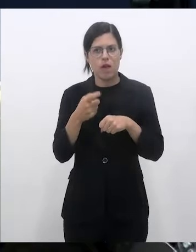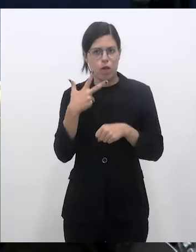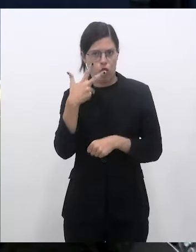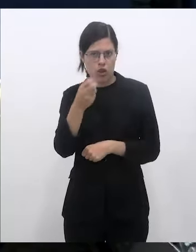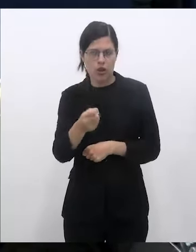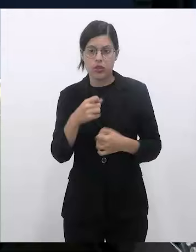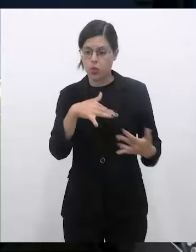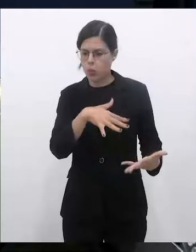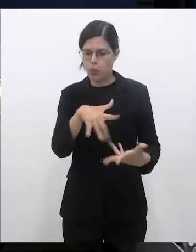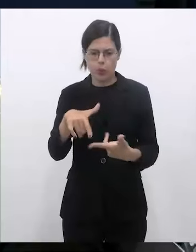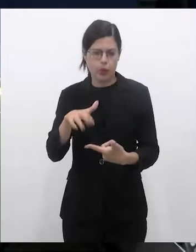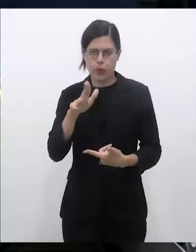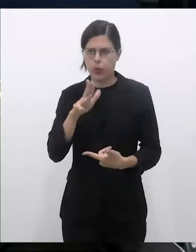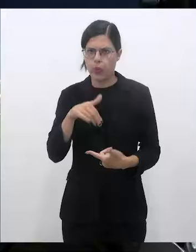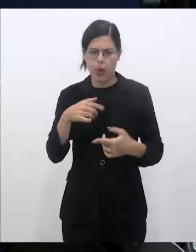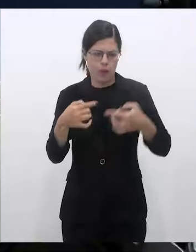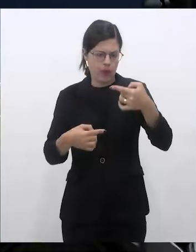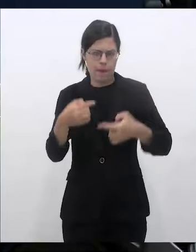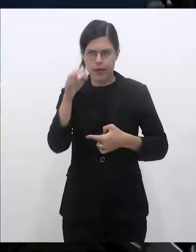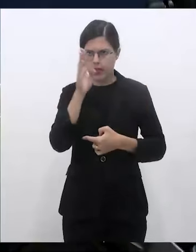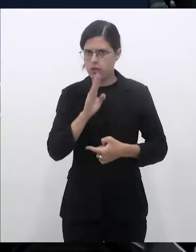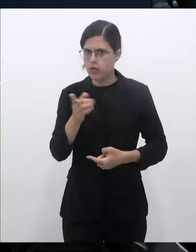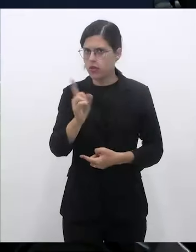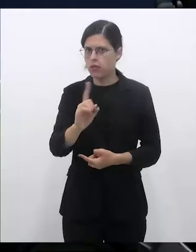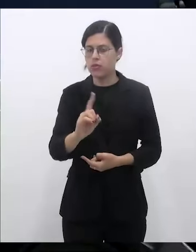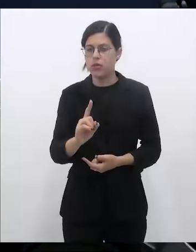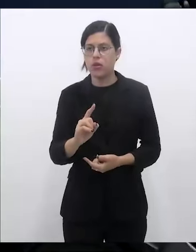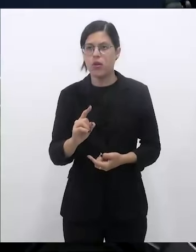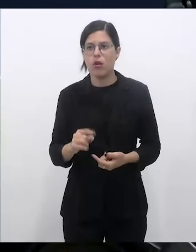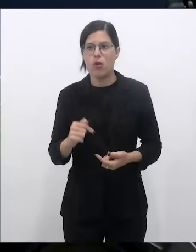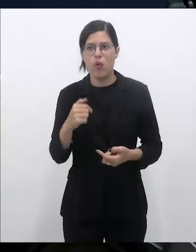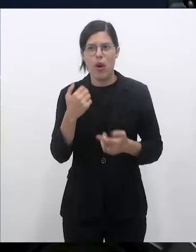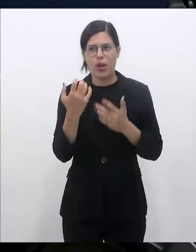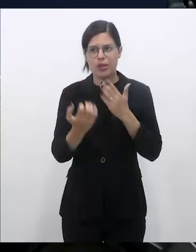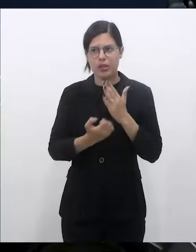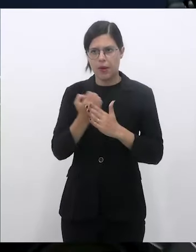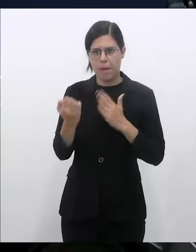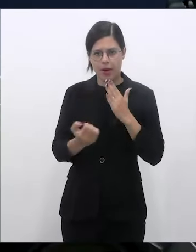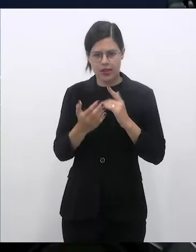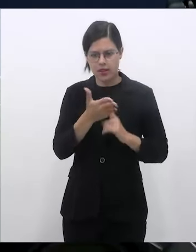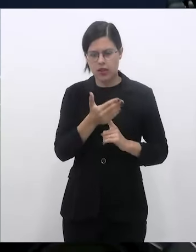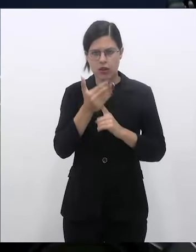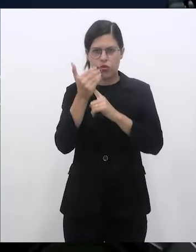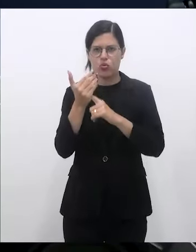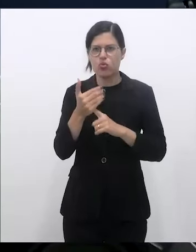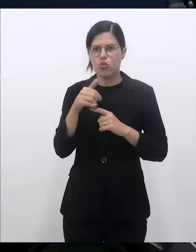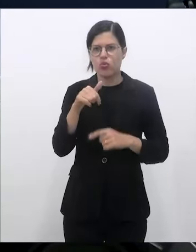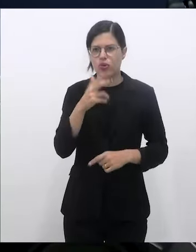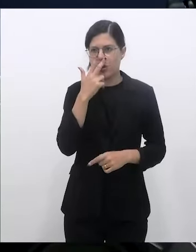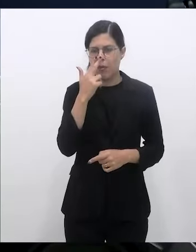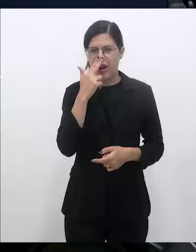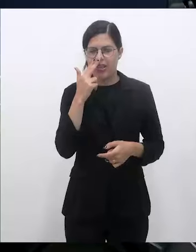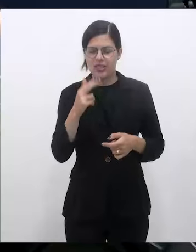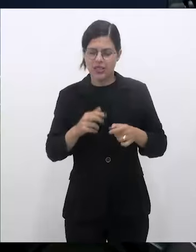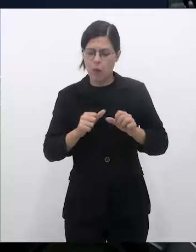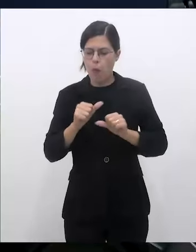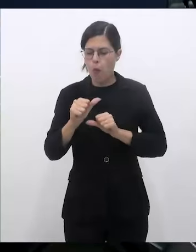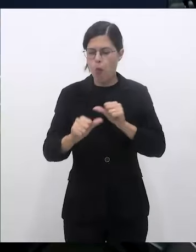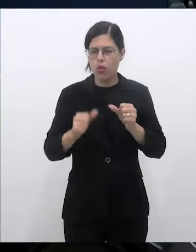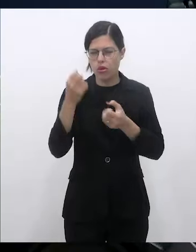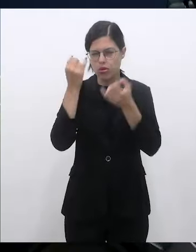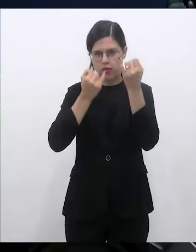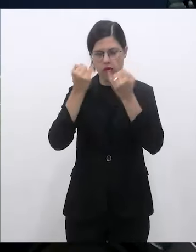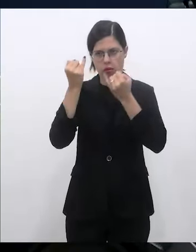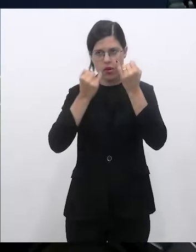reforçada mundo afora. Não é uma discussão nacional, é uma discussão que o mundo tem. As Big Techs, elas manipulam muito informações e não seria